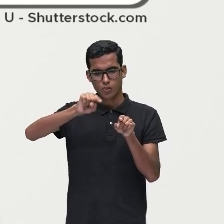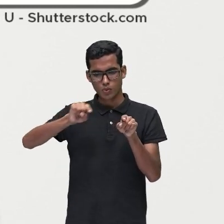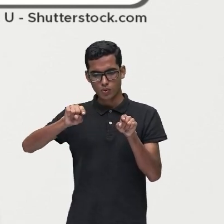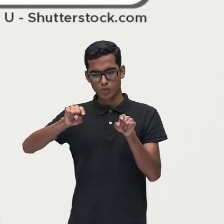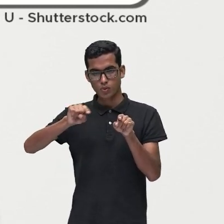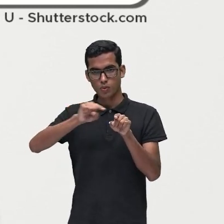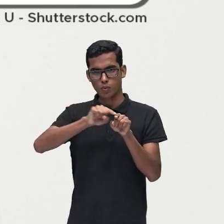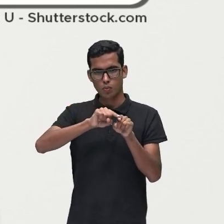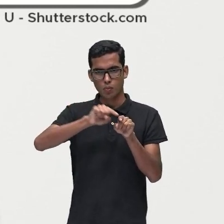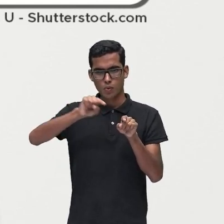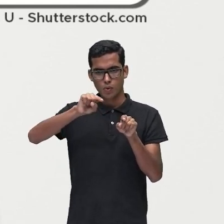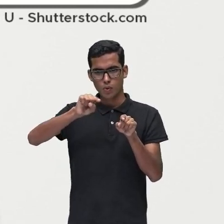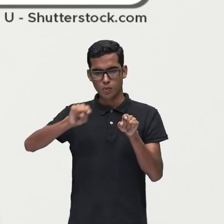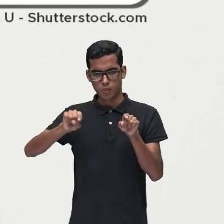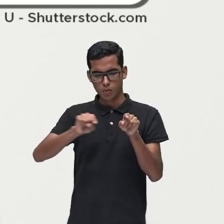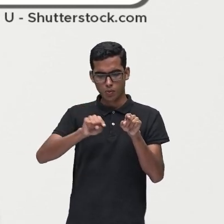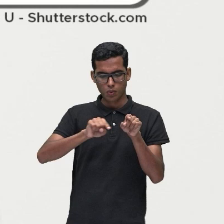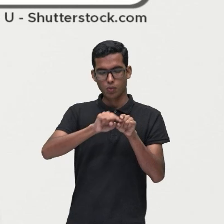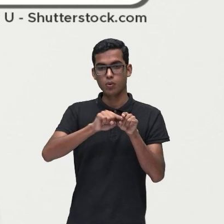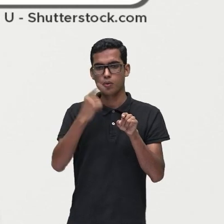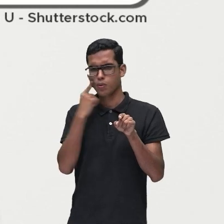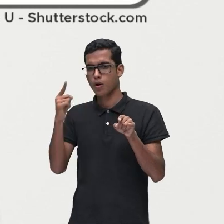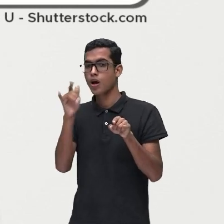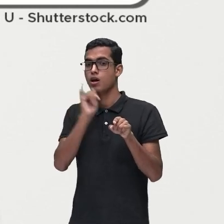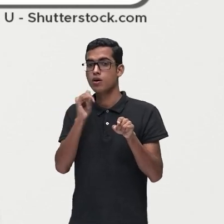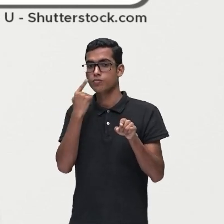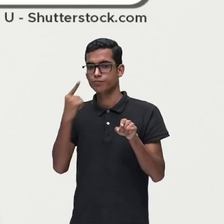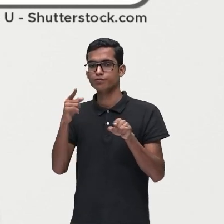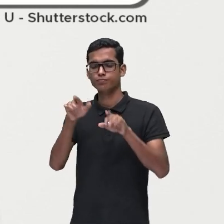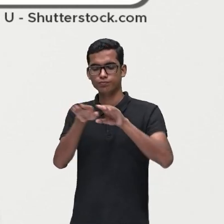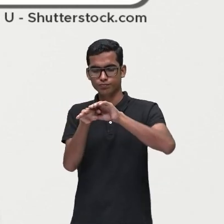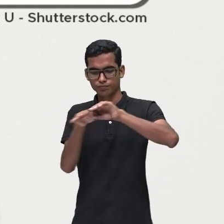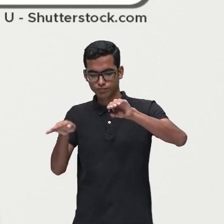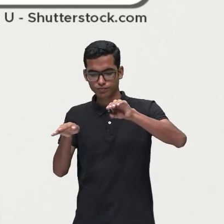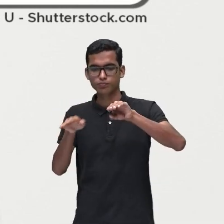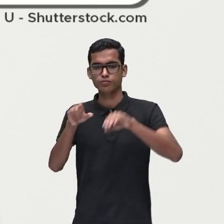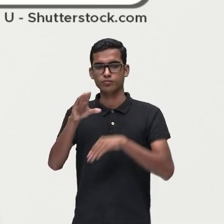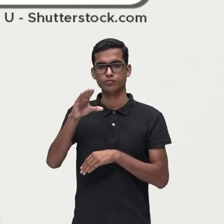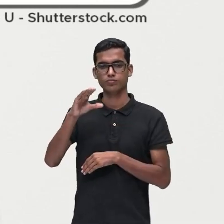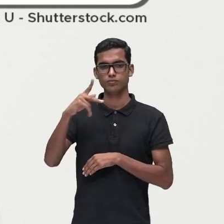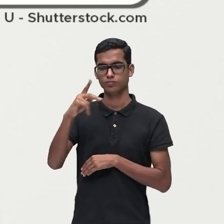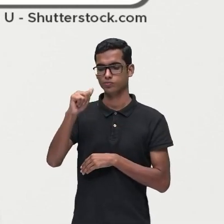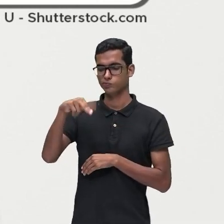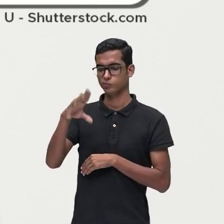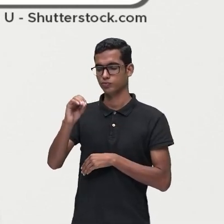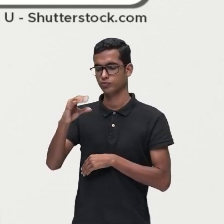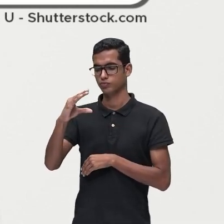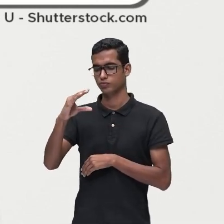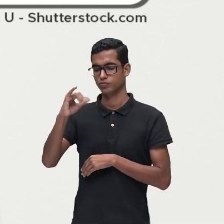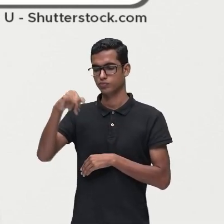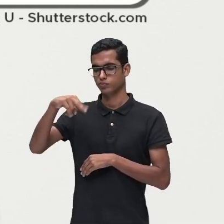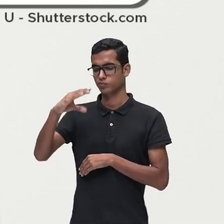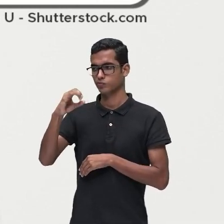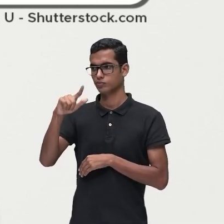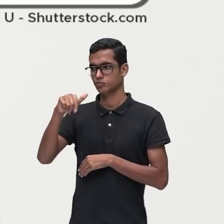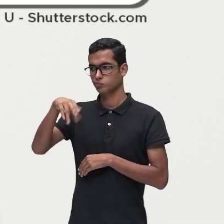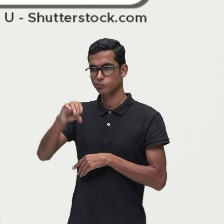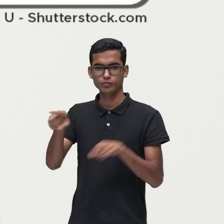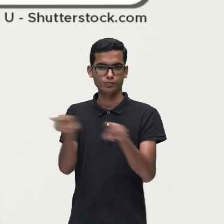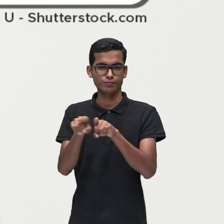Por isso, isso aqui é um exemplo de plano inclinado e também de máquina simples.